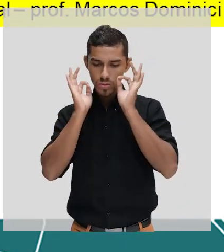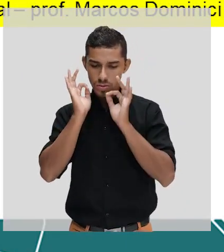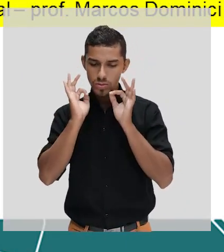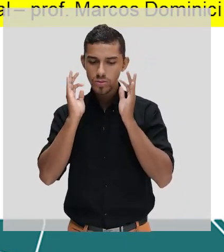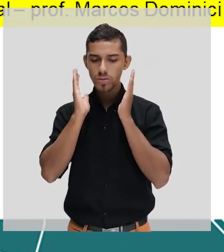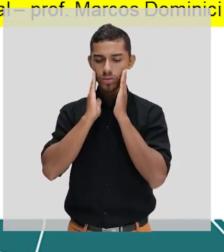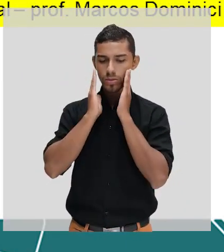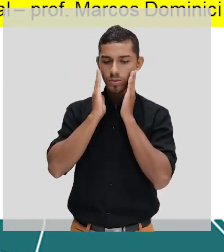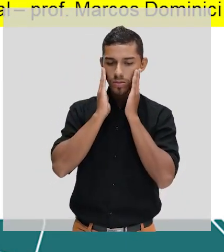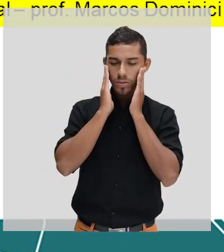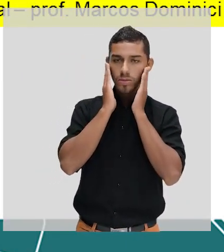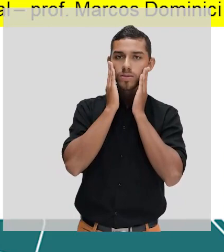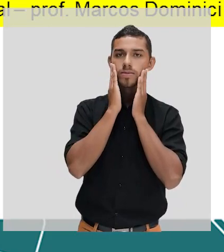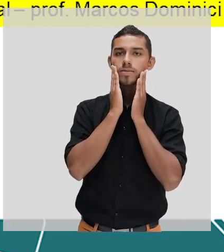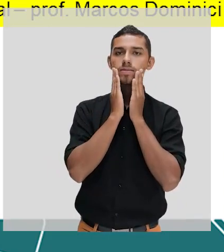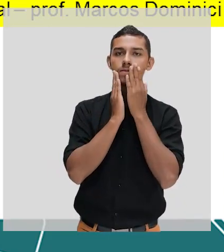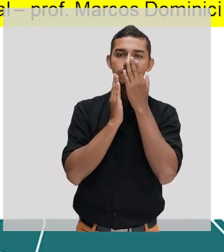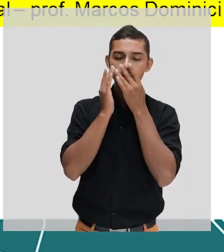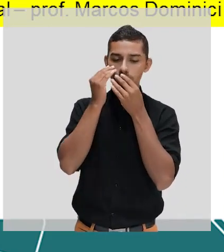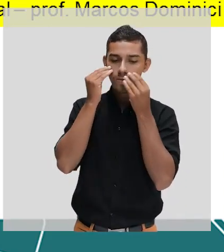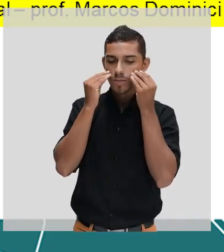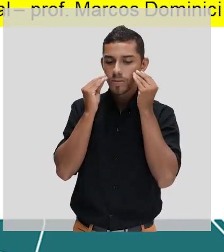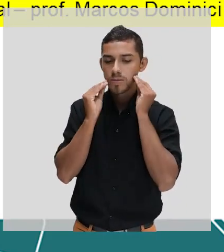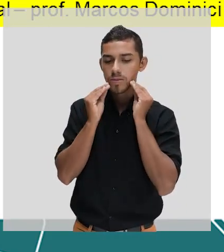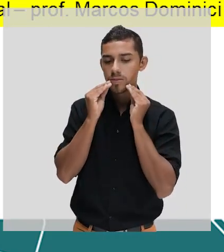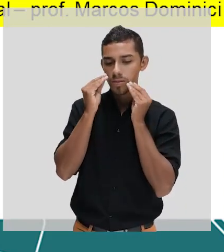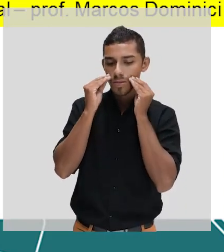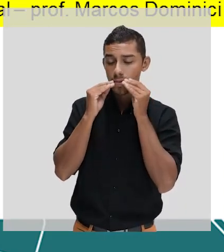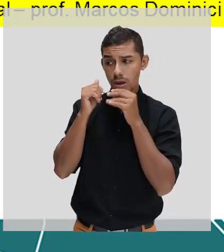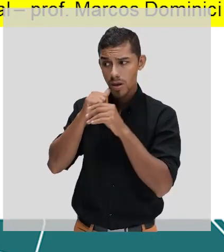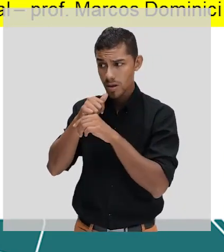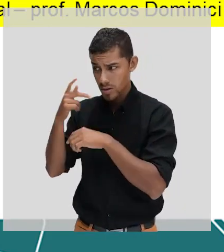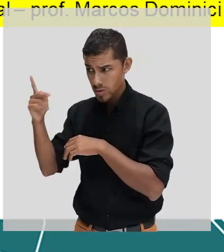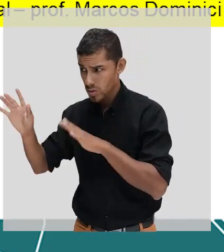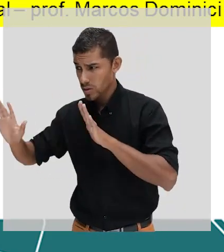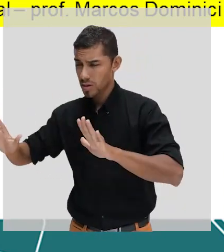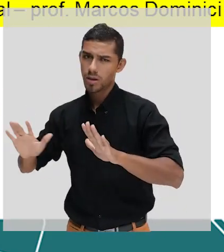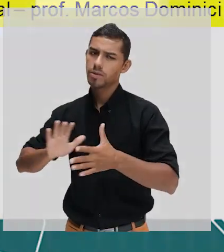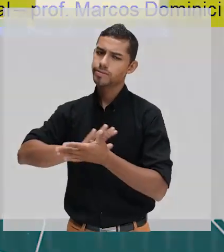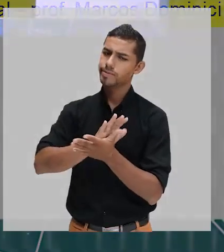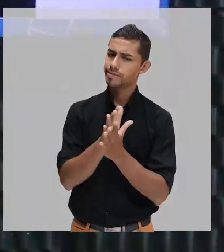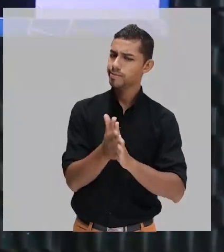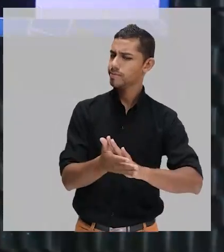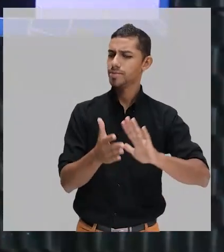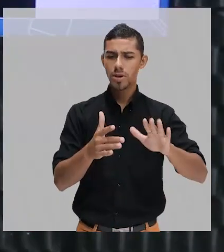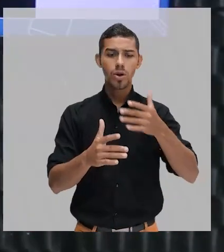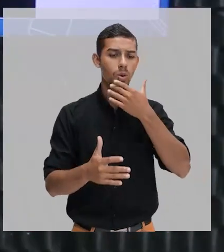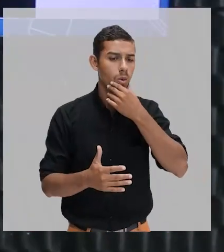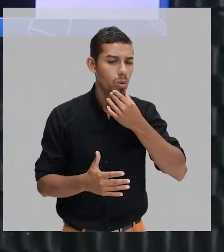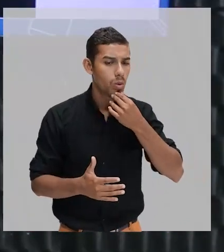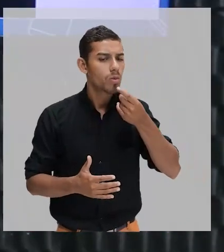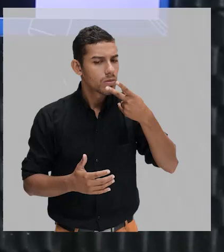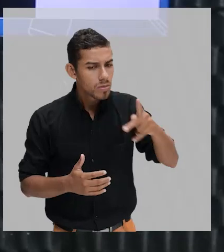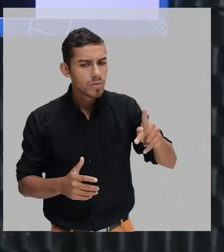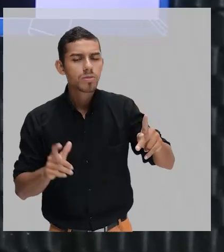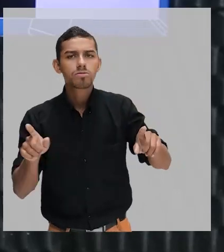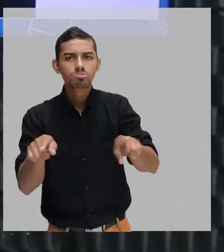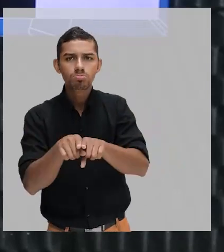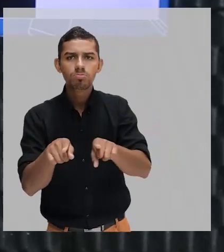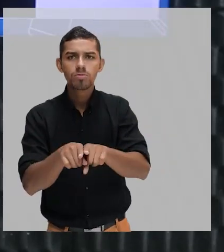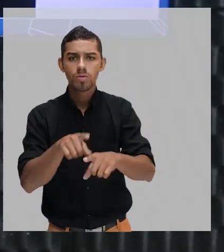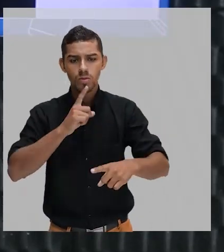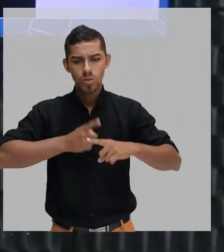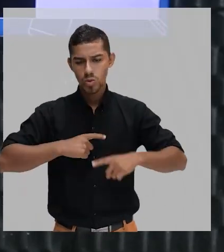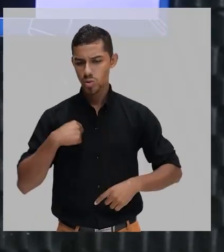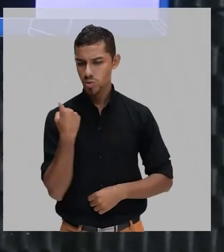a maquiagem é necessária não só para as mulheres, tem gente que tem um certo preconceito sobre isso, mas também para os homens, porque a